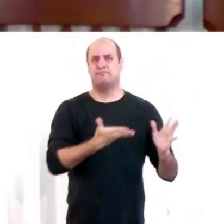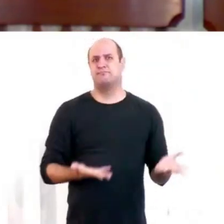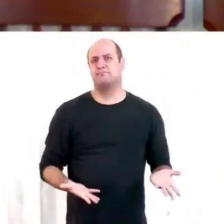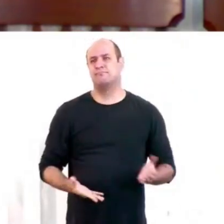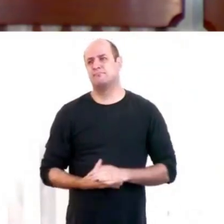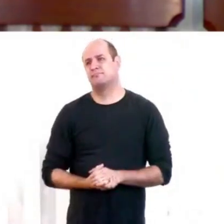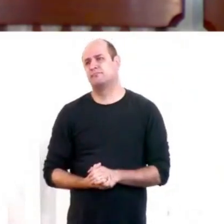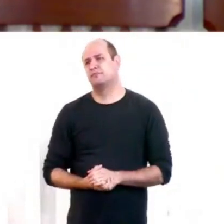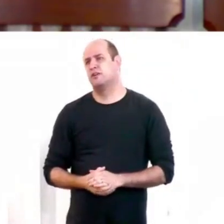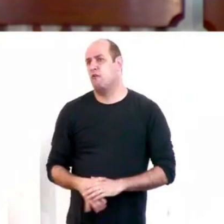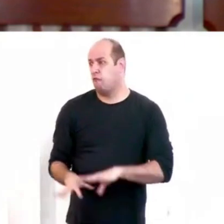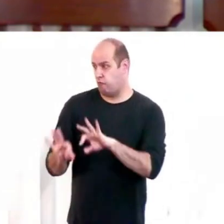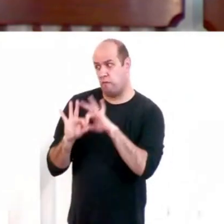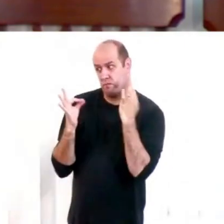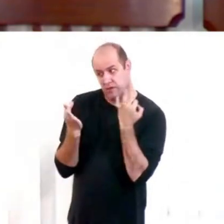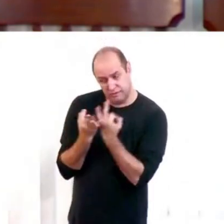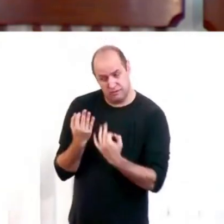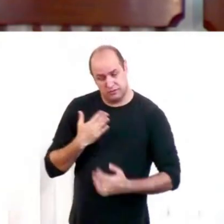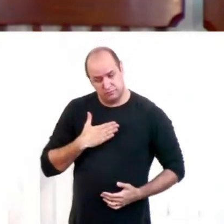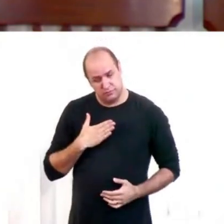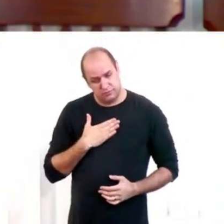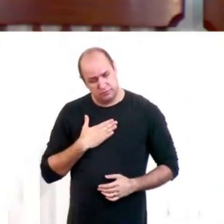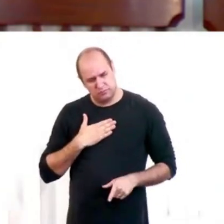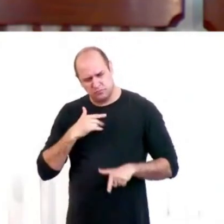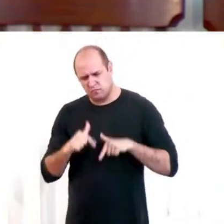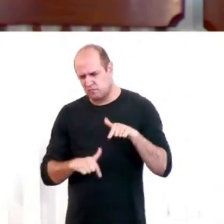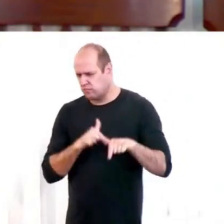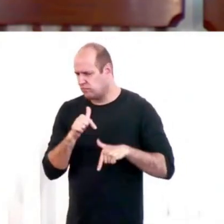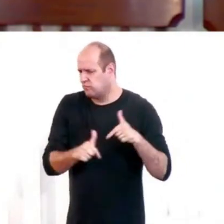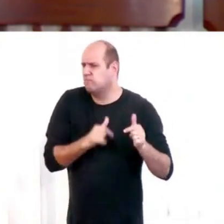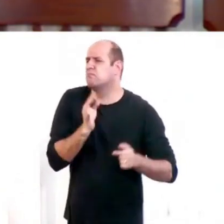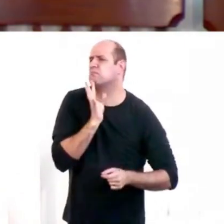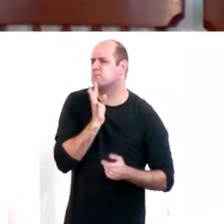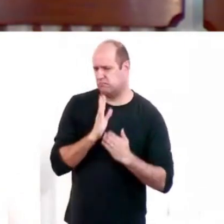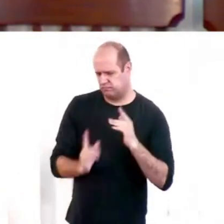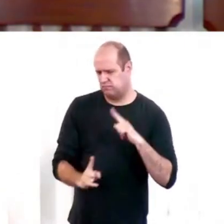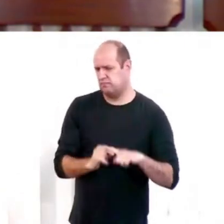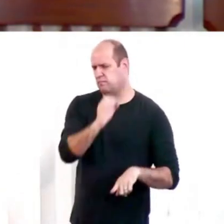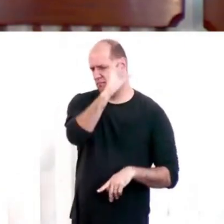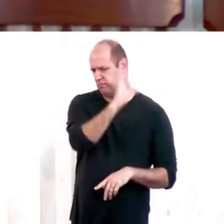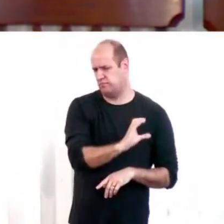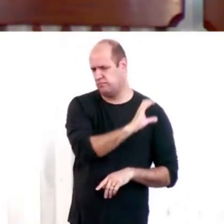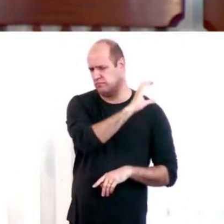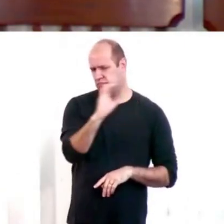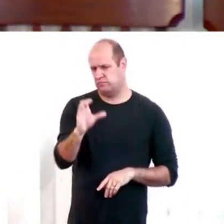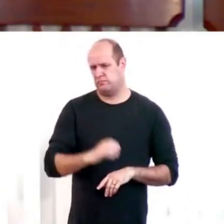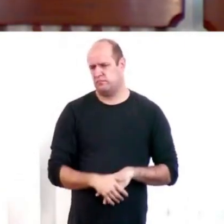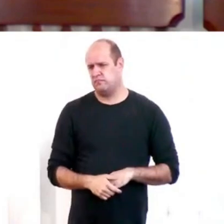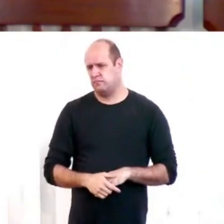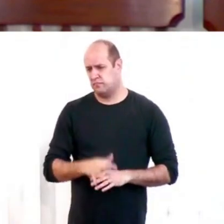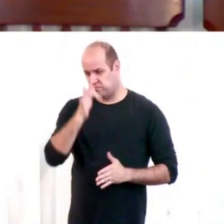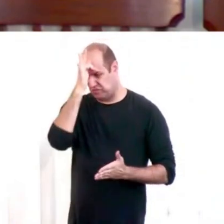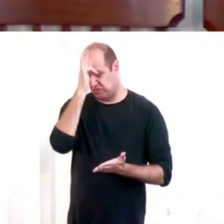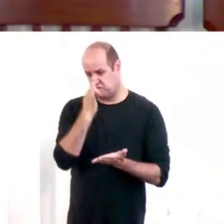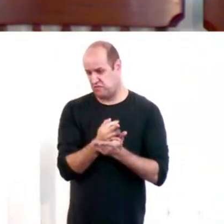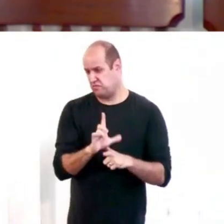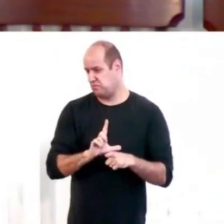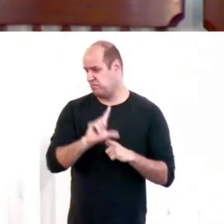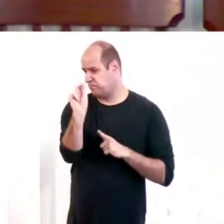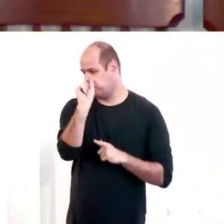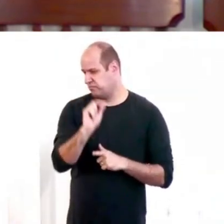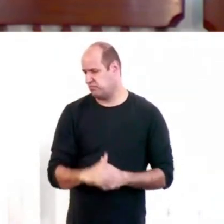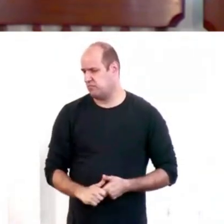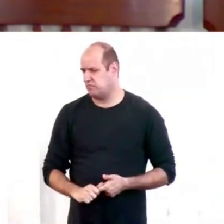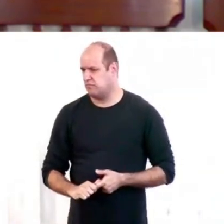Minha família trabalhou e conhecia a igreja católica. Abandonaram a fé, mas porque ninguém